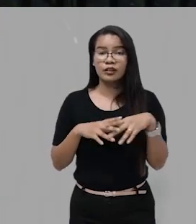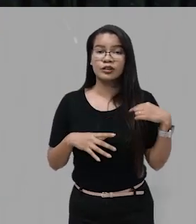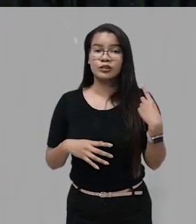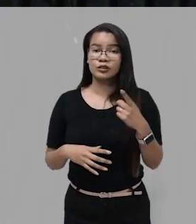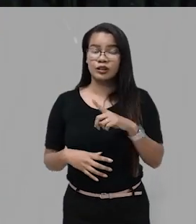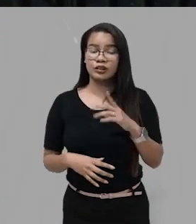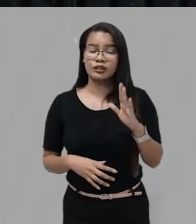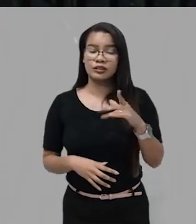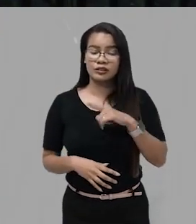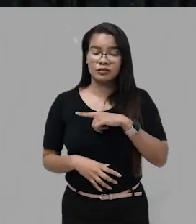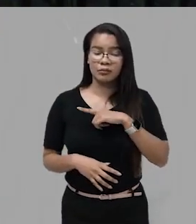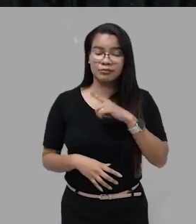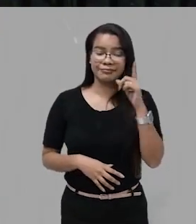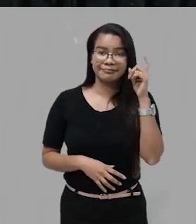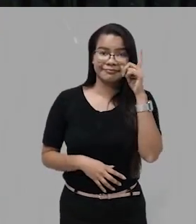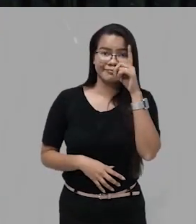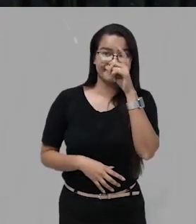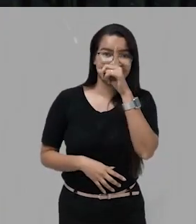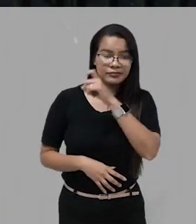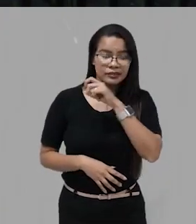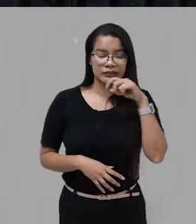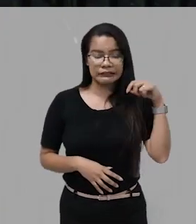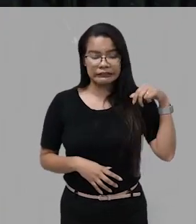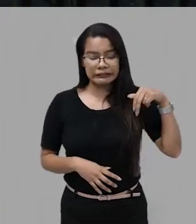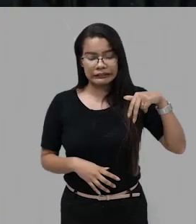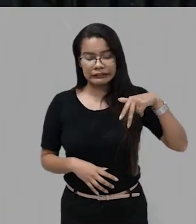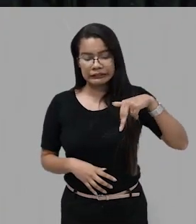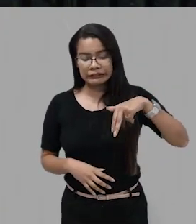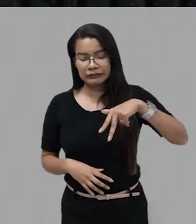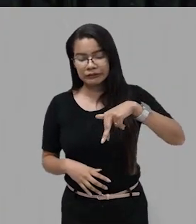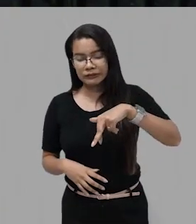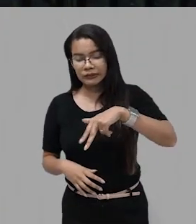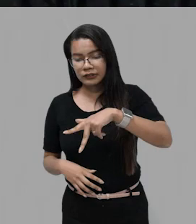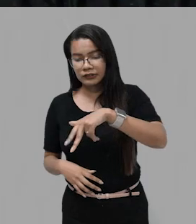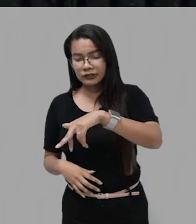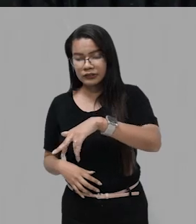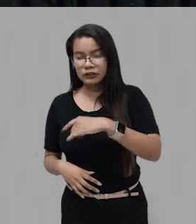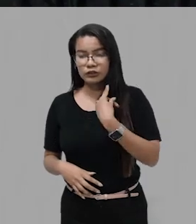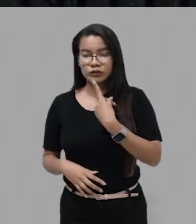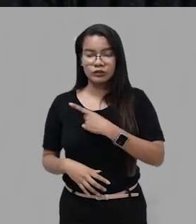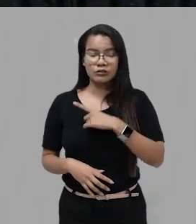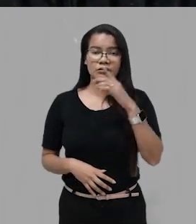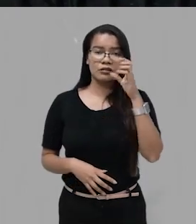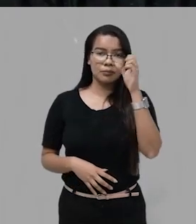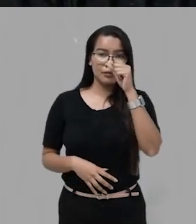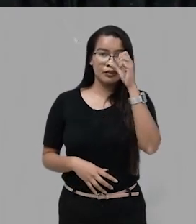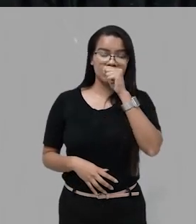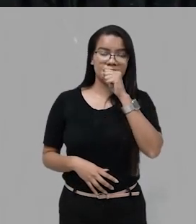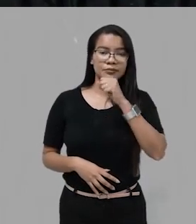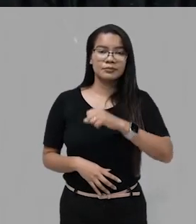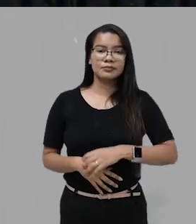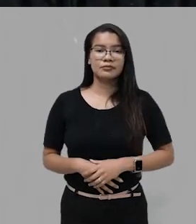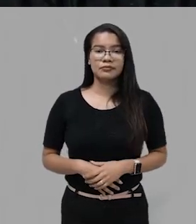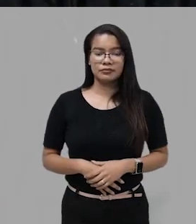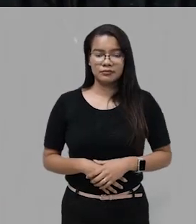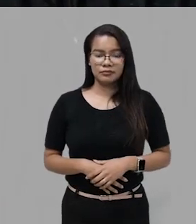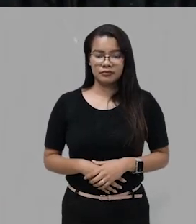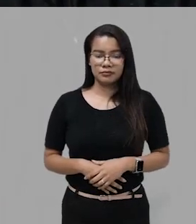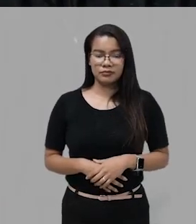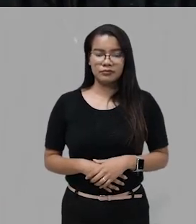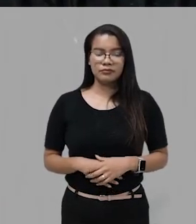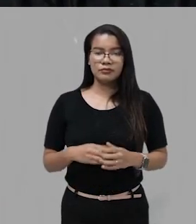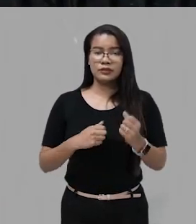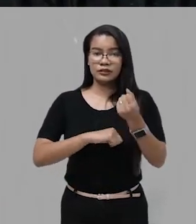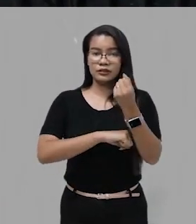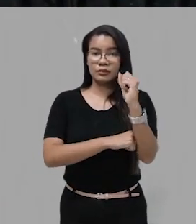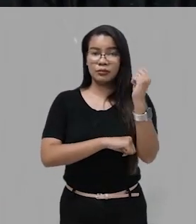tivemos muita dificuldade de caminhar. Nós aprendemos a caminhar. A coordenação